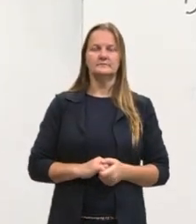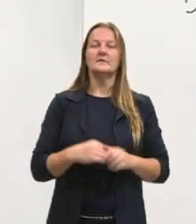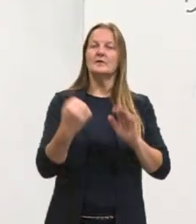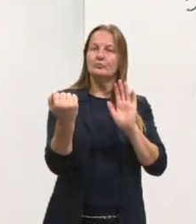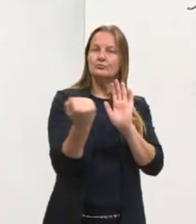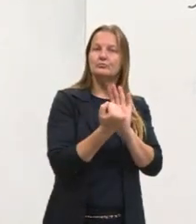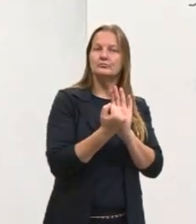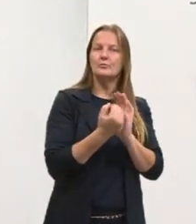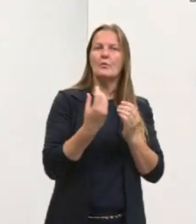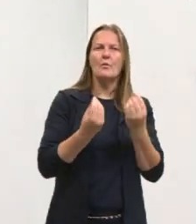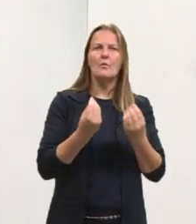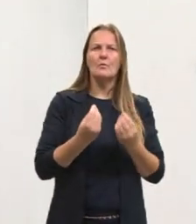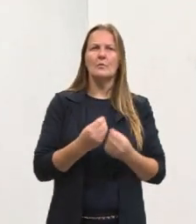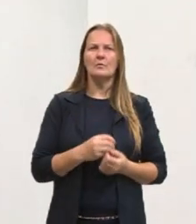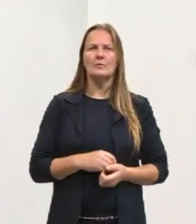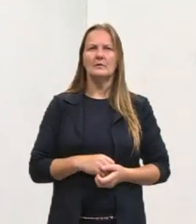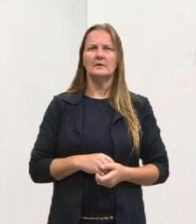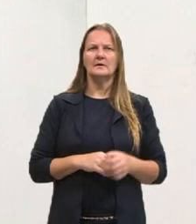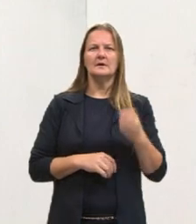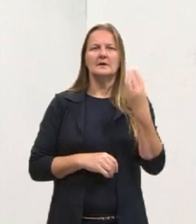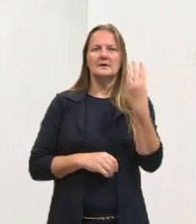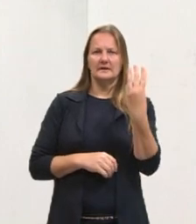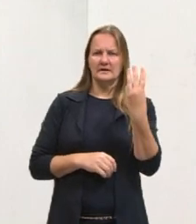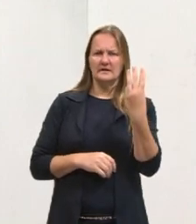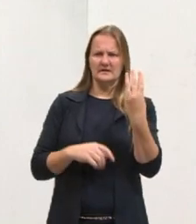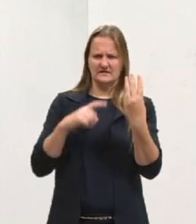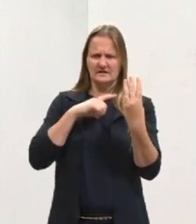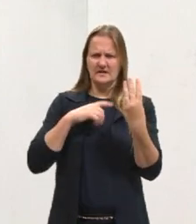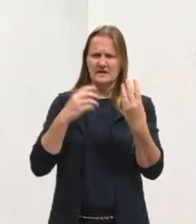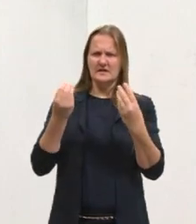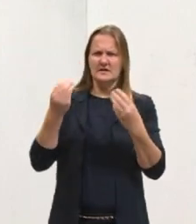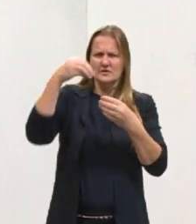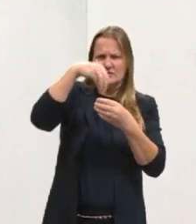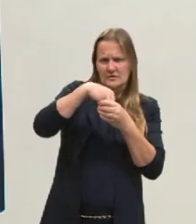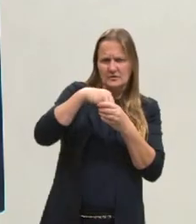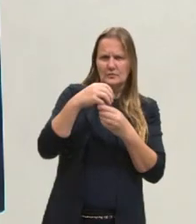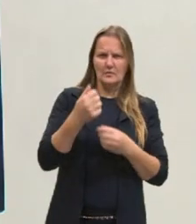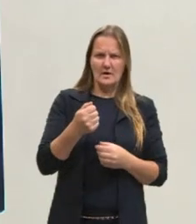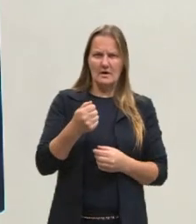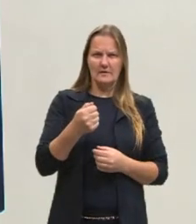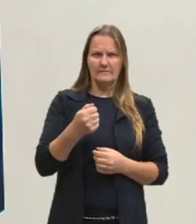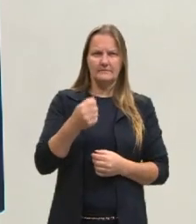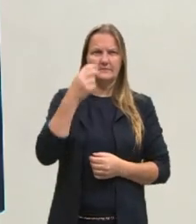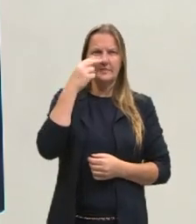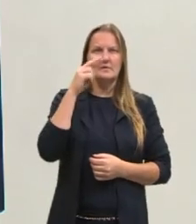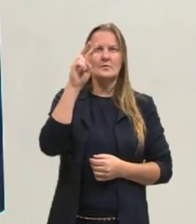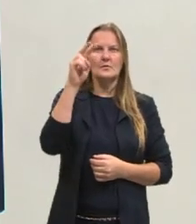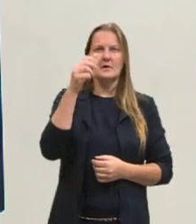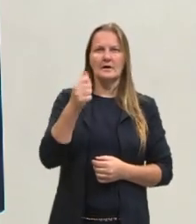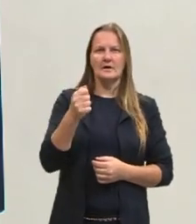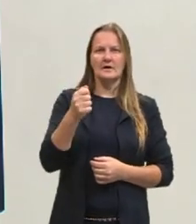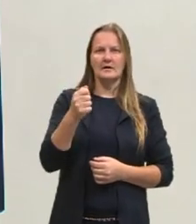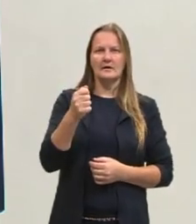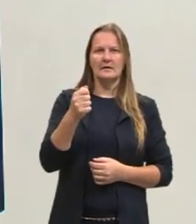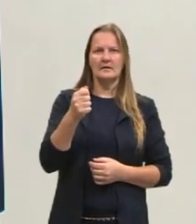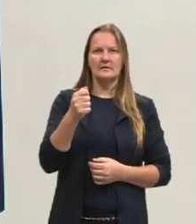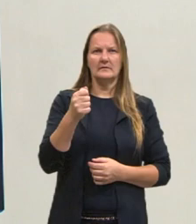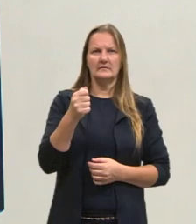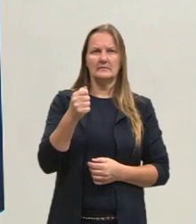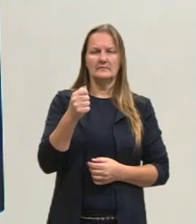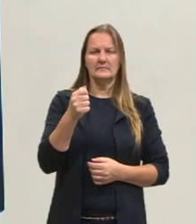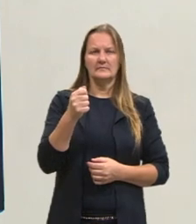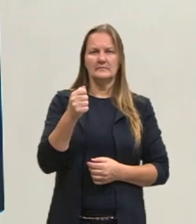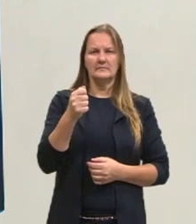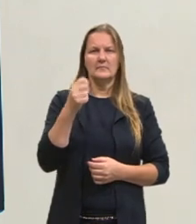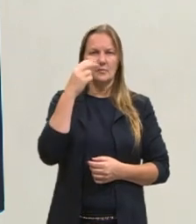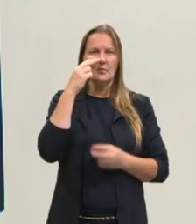determinar, então, se o elemento 3 pertence a A. E aí basta olhar para o conjunto A, então, para a gente